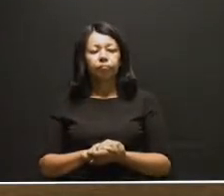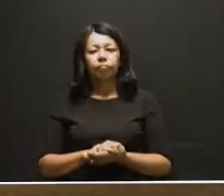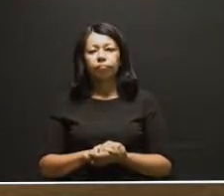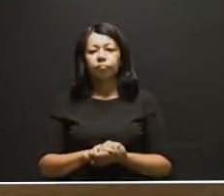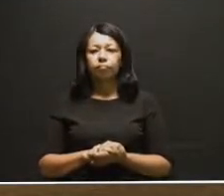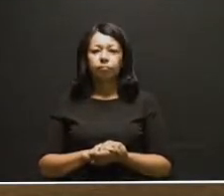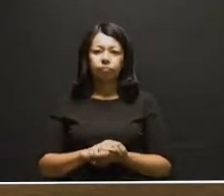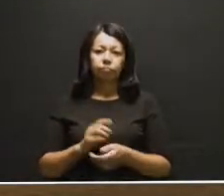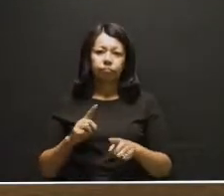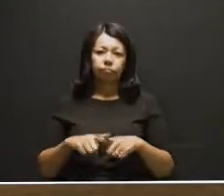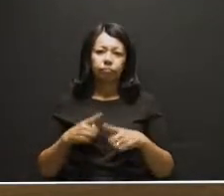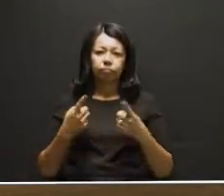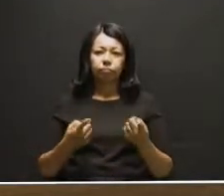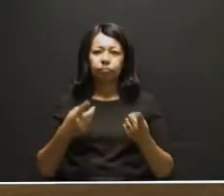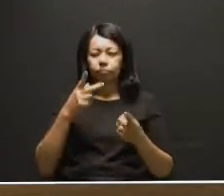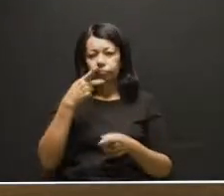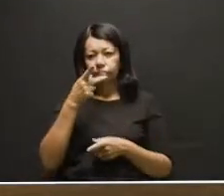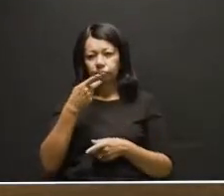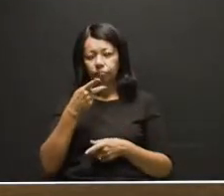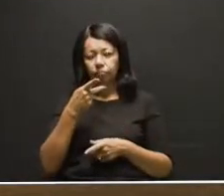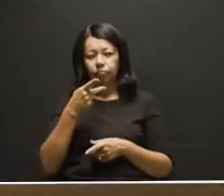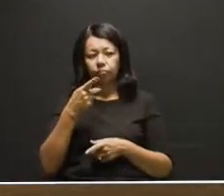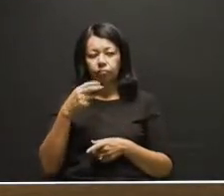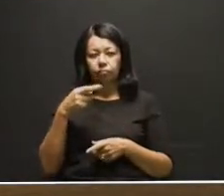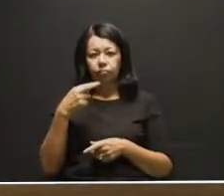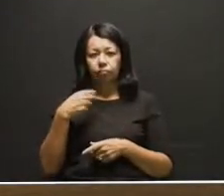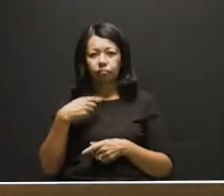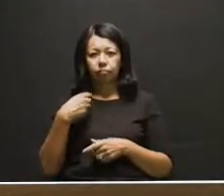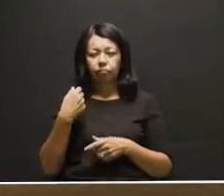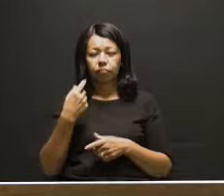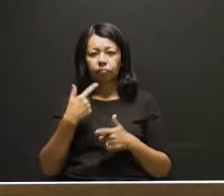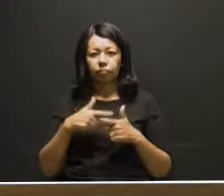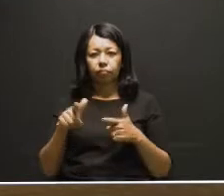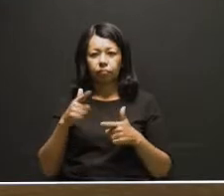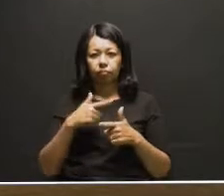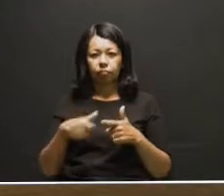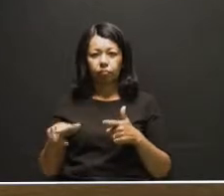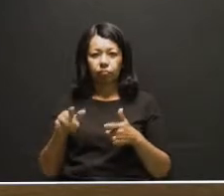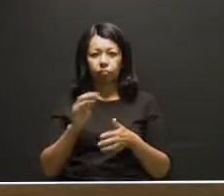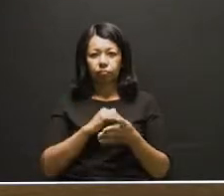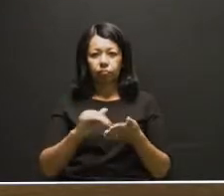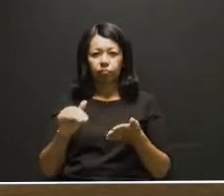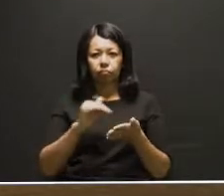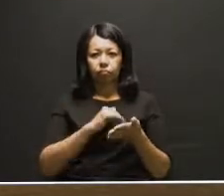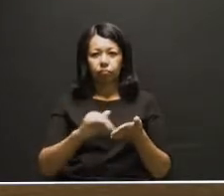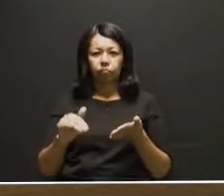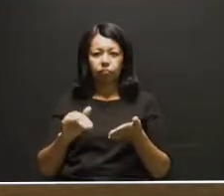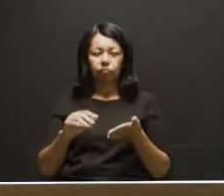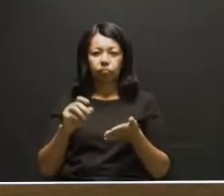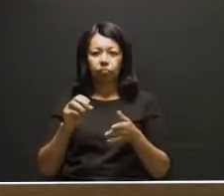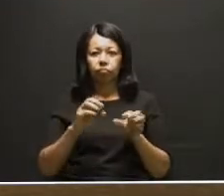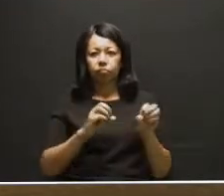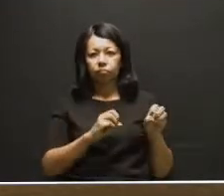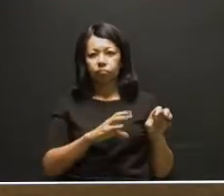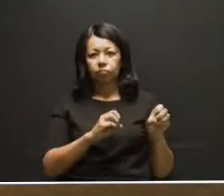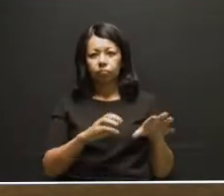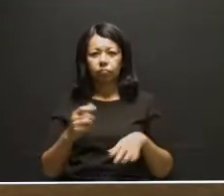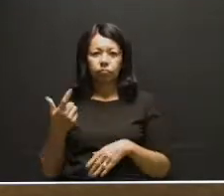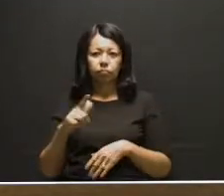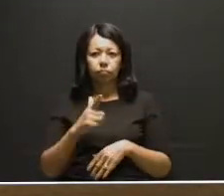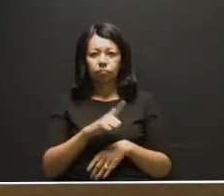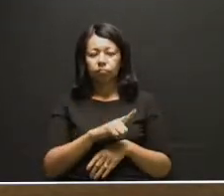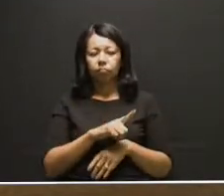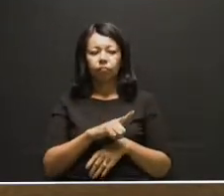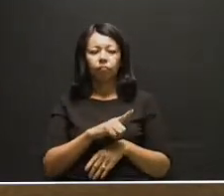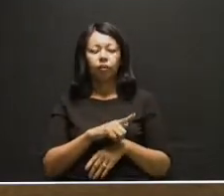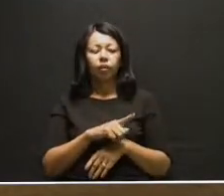presidente a acelerar em relação a isso a questão da secretaria de educação e as demais pastas